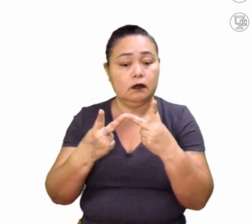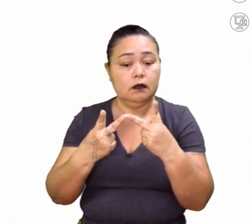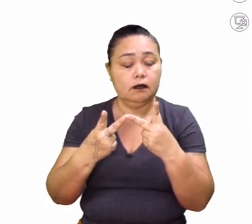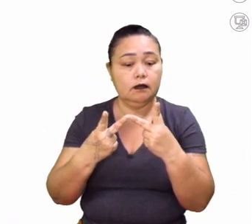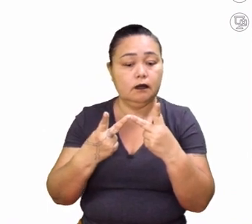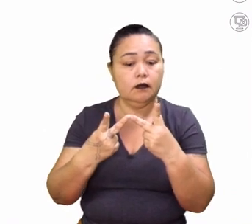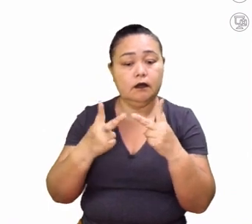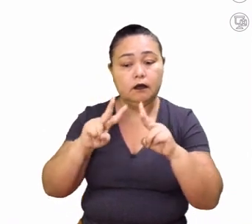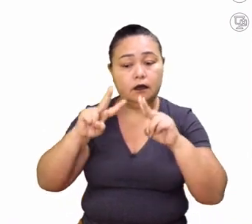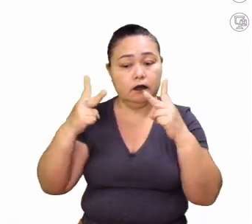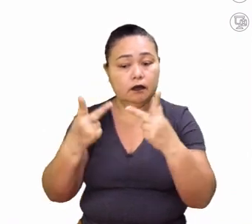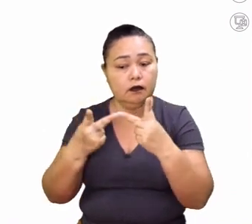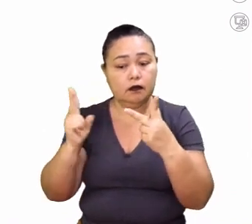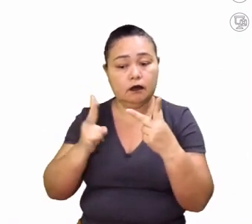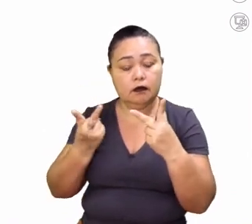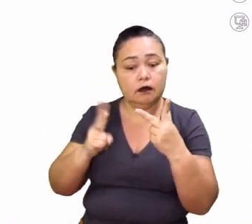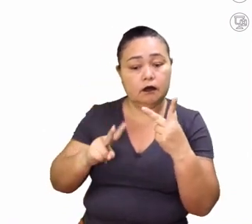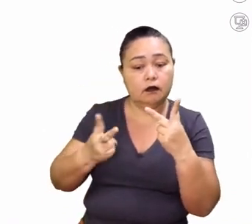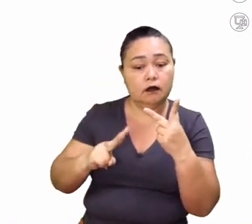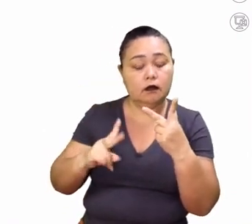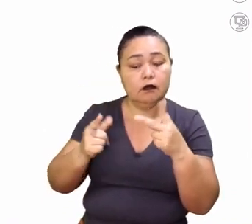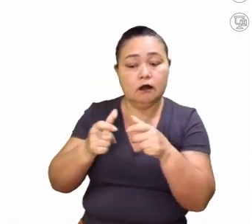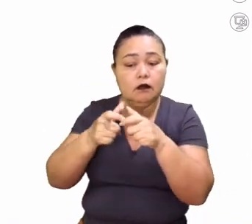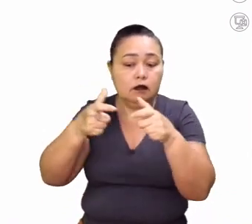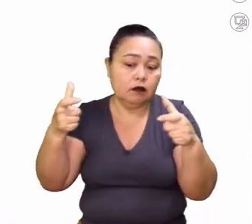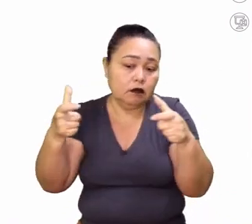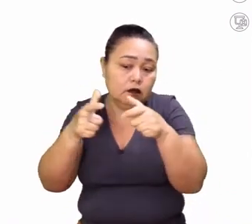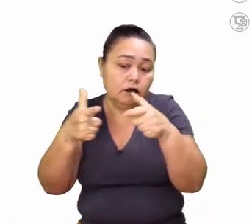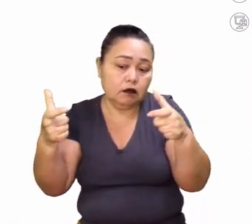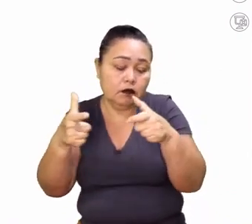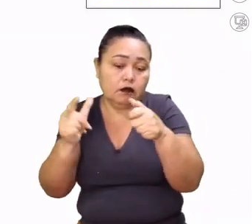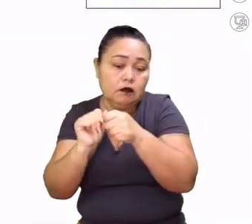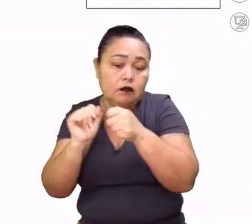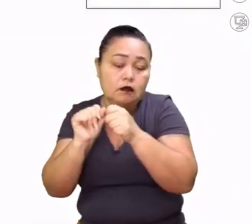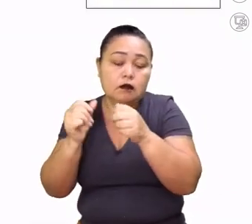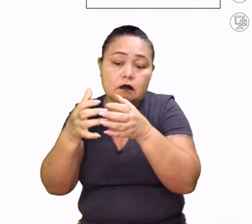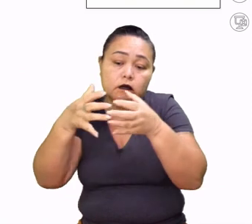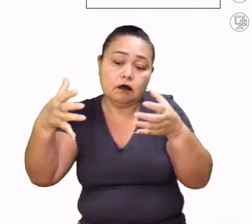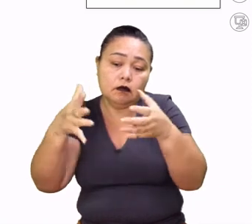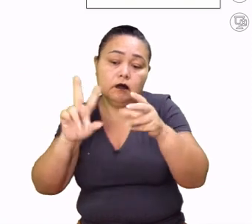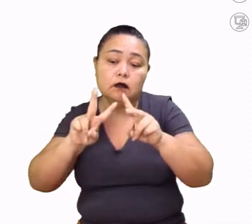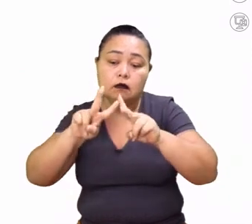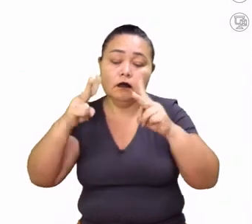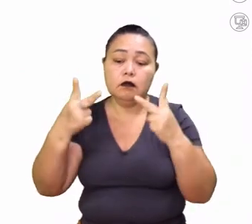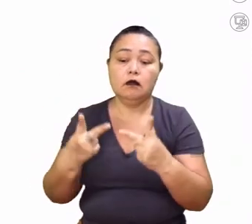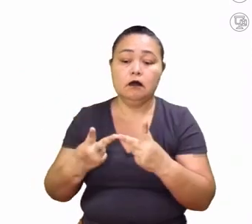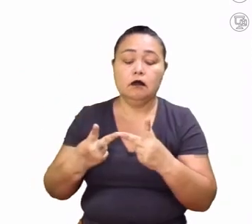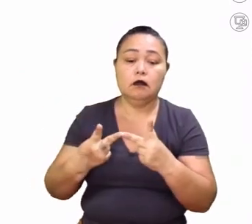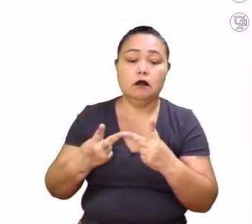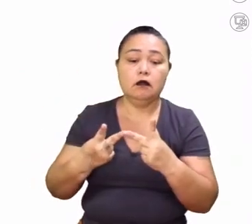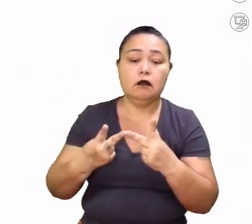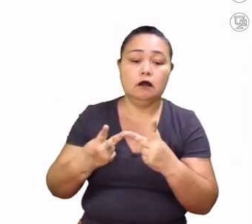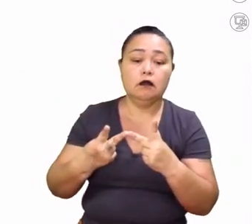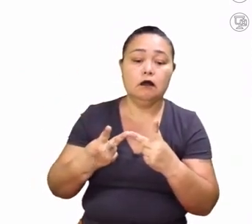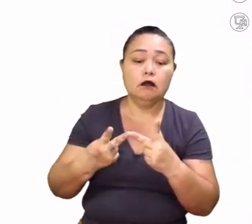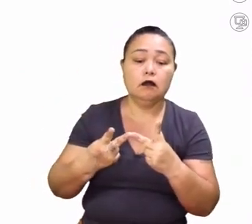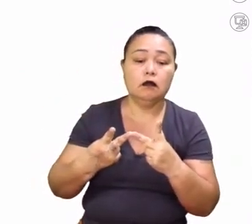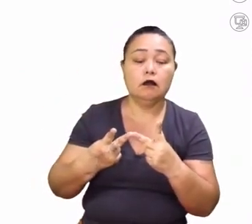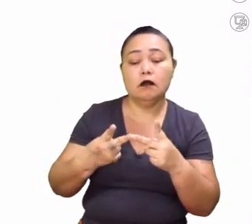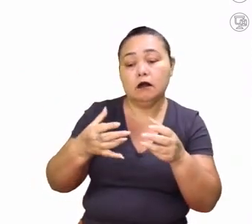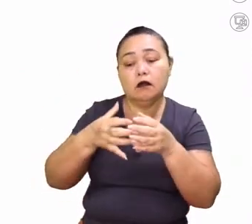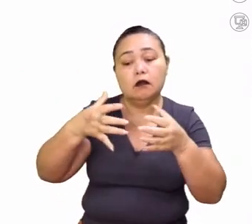volume aqui outro volume aqui então aumentou continua aumentando o volume então a gente tá aumentando o volume